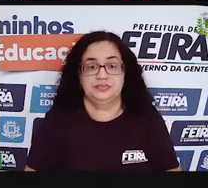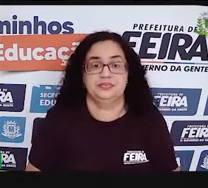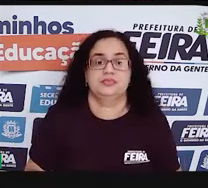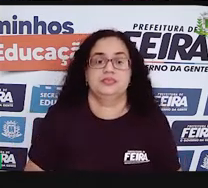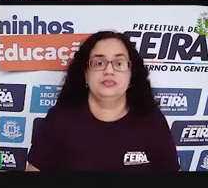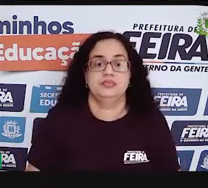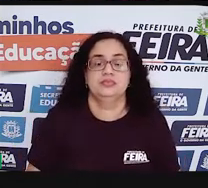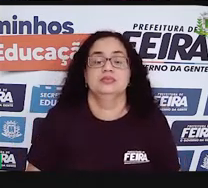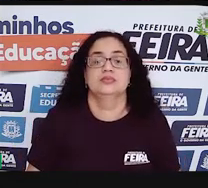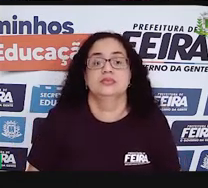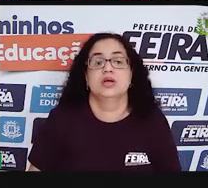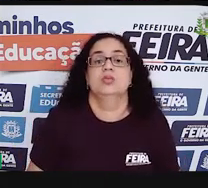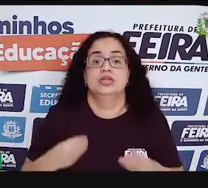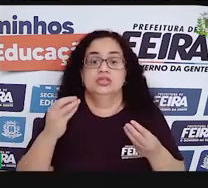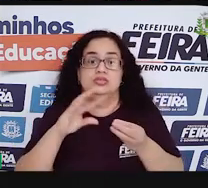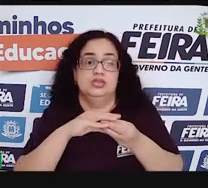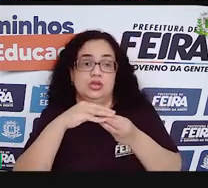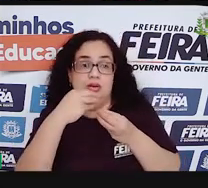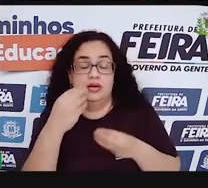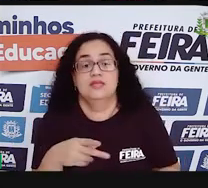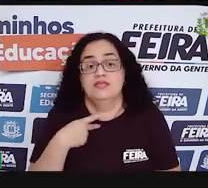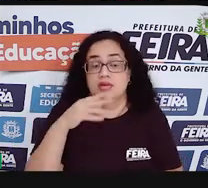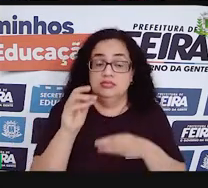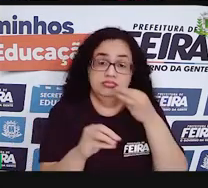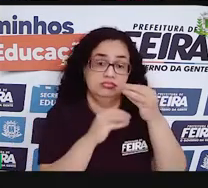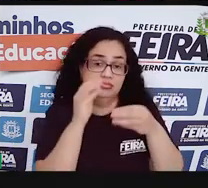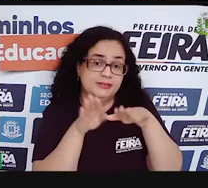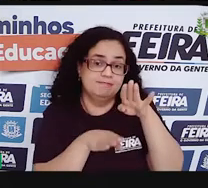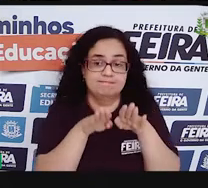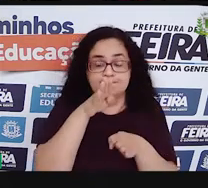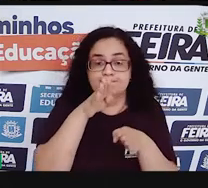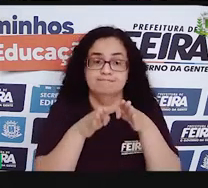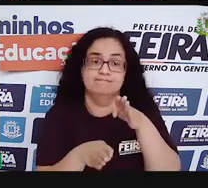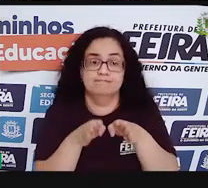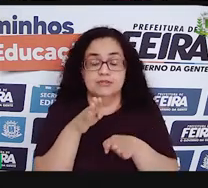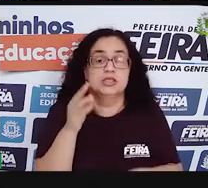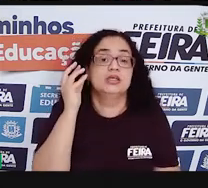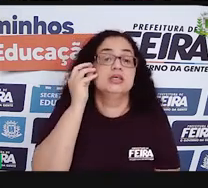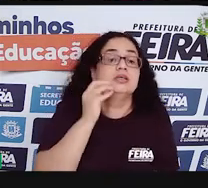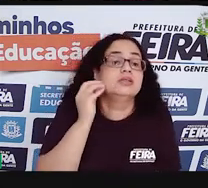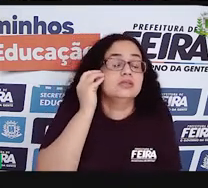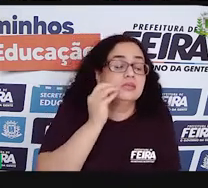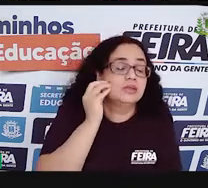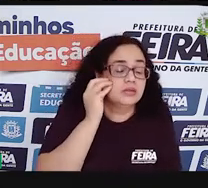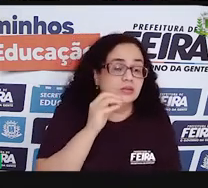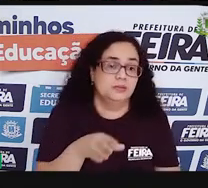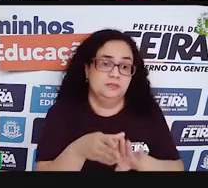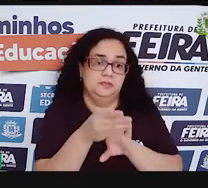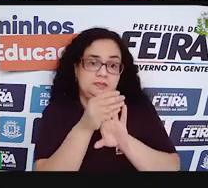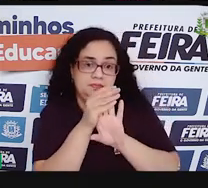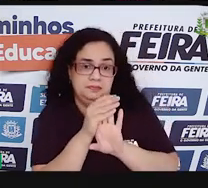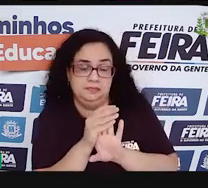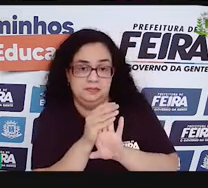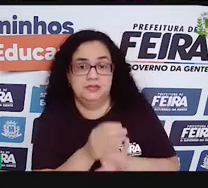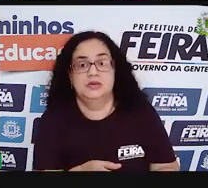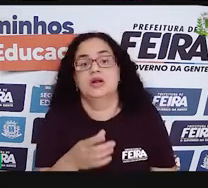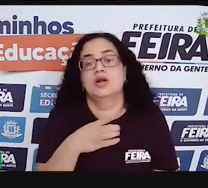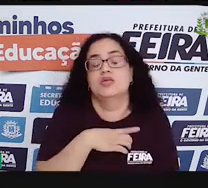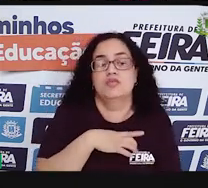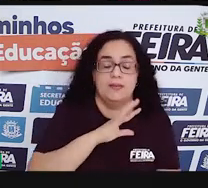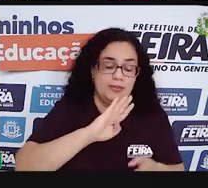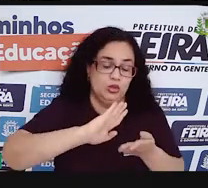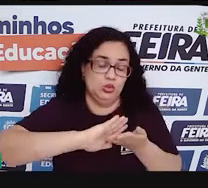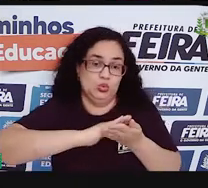Como é que a gente vai fazer? Como a gente vai manusear esses materiais e experimentar a flexibilidade? Nós vamos